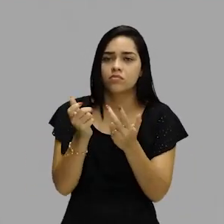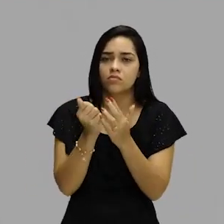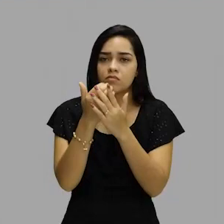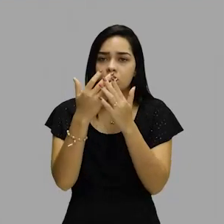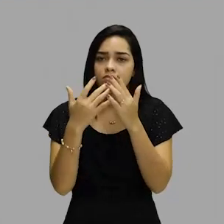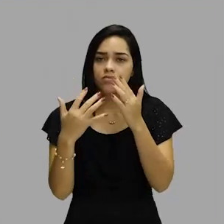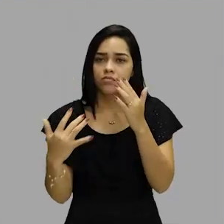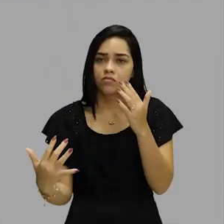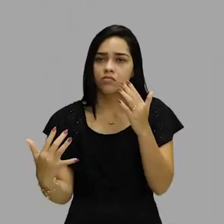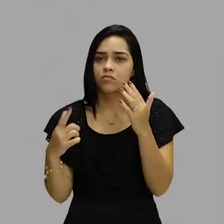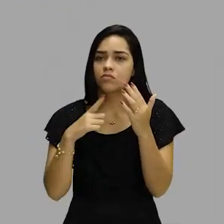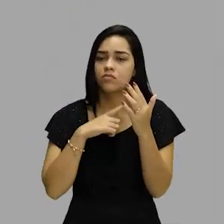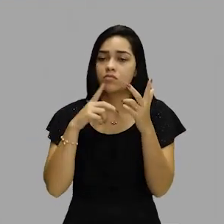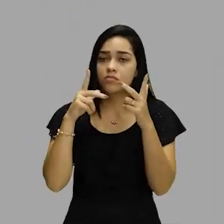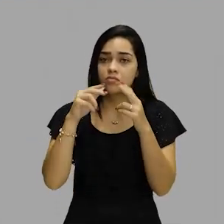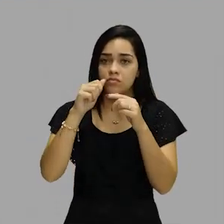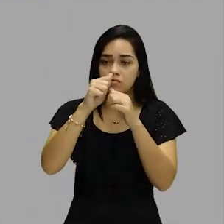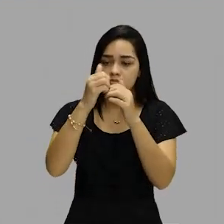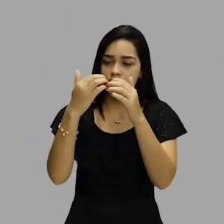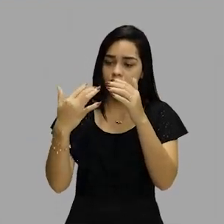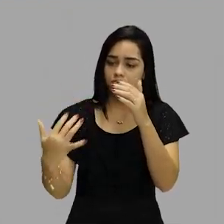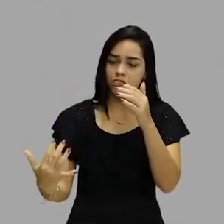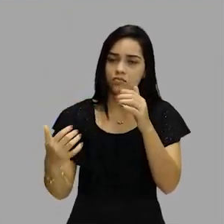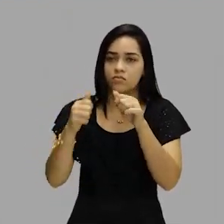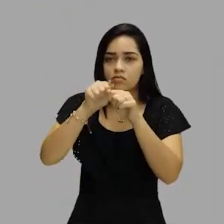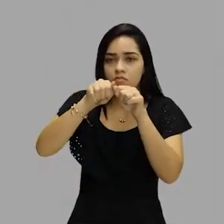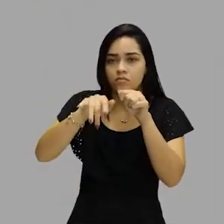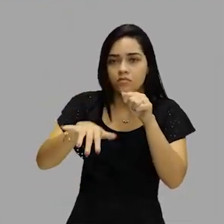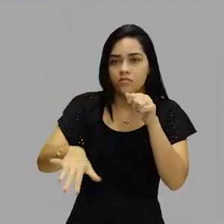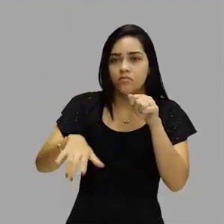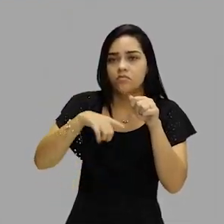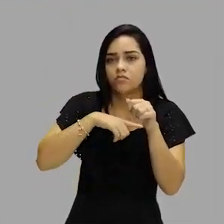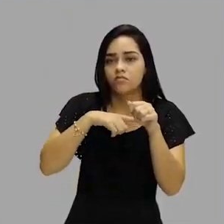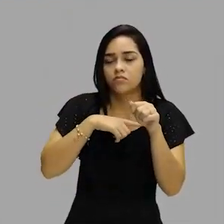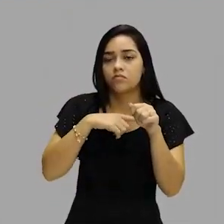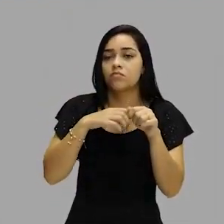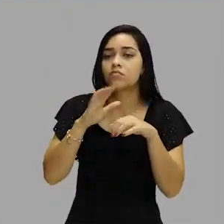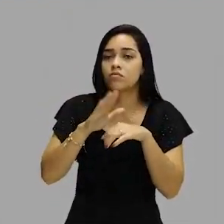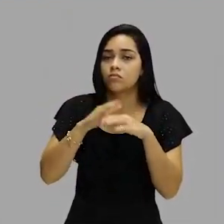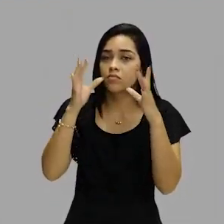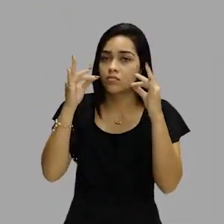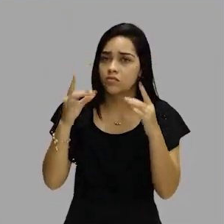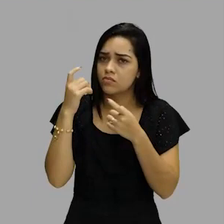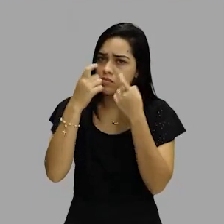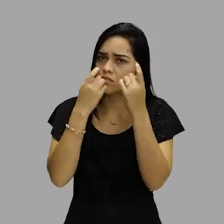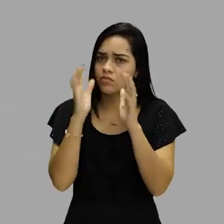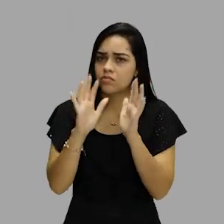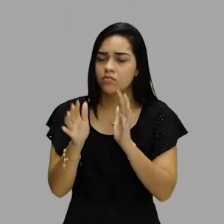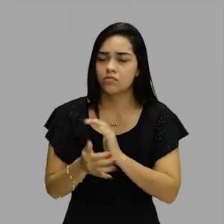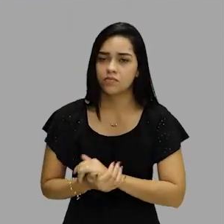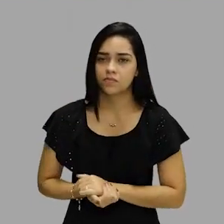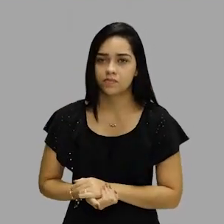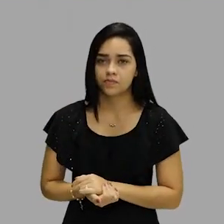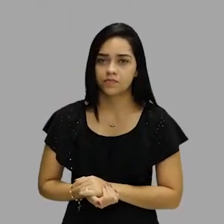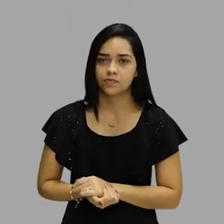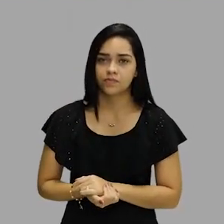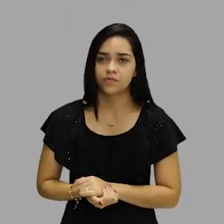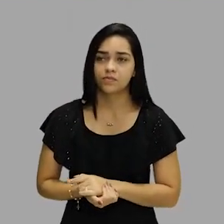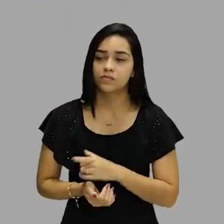ramos partindo de um mesmo ponto. Tá? Também nós vamos estudar isso com mais detalhes, não se preocupe. Ok?